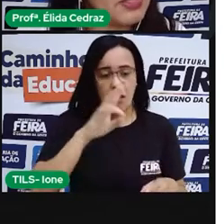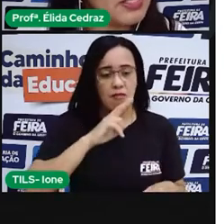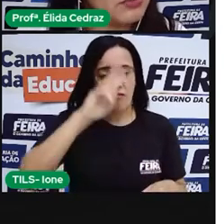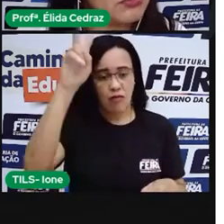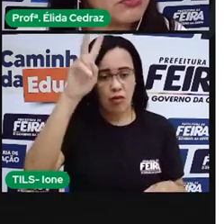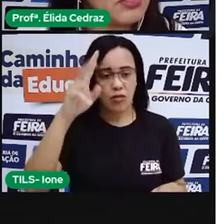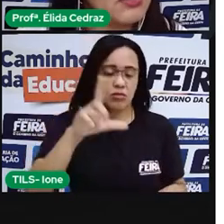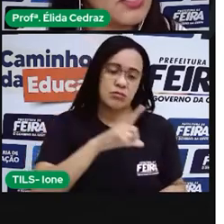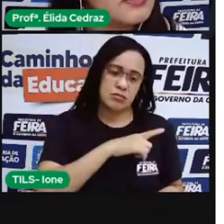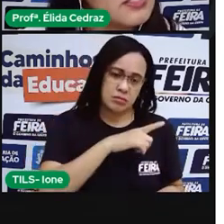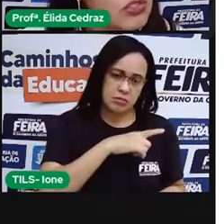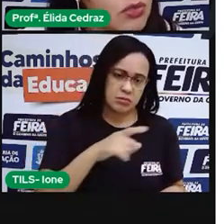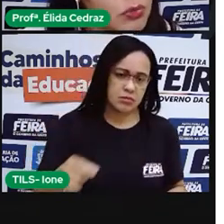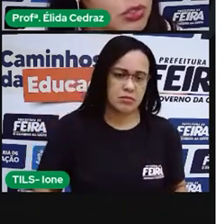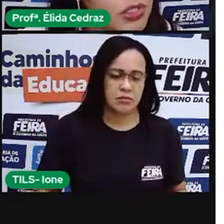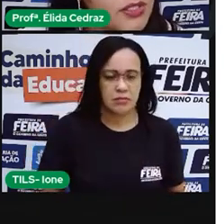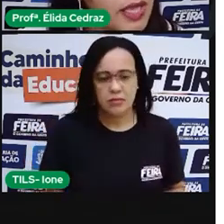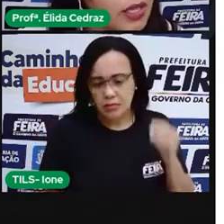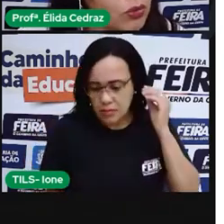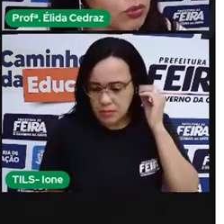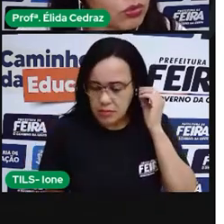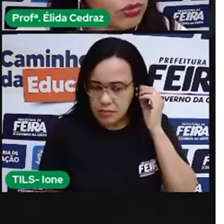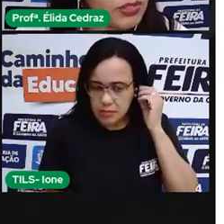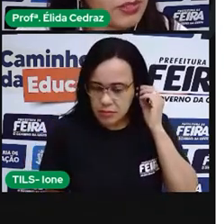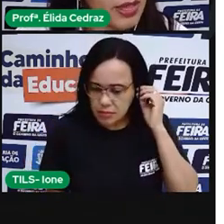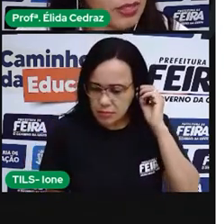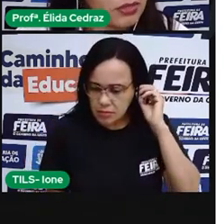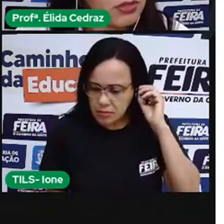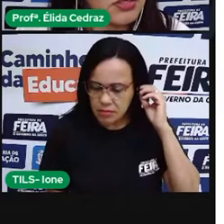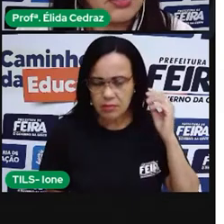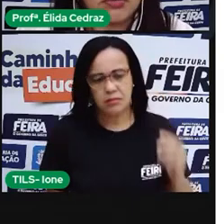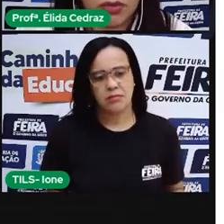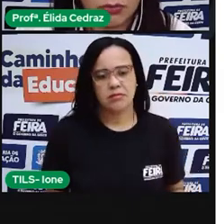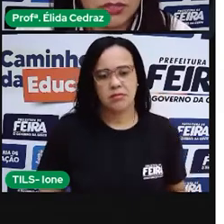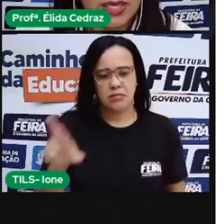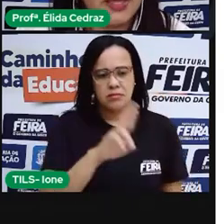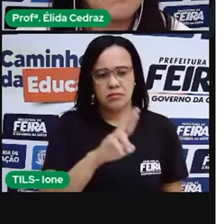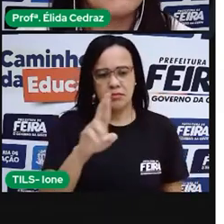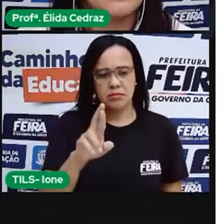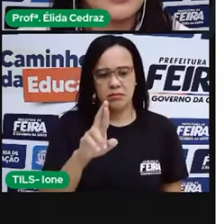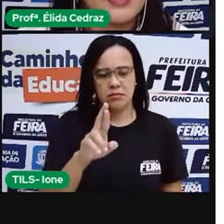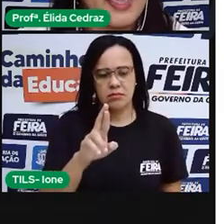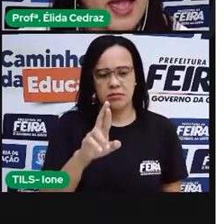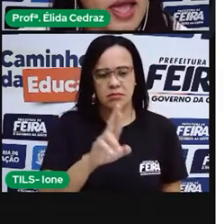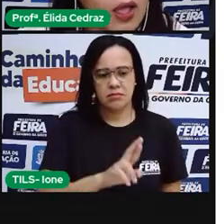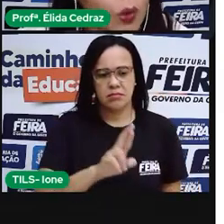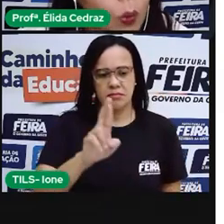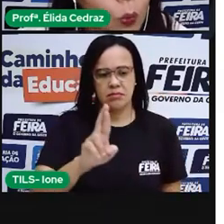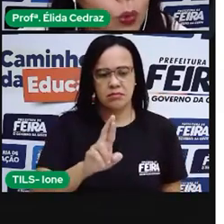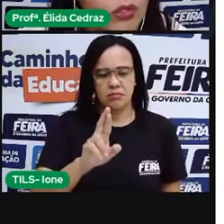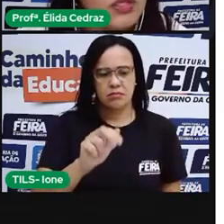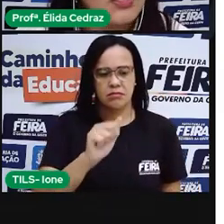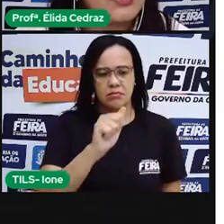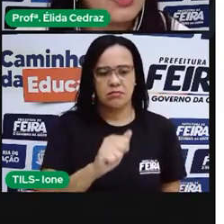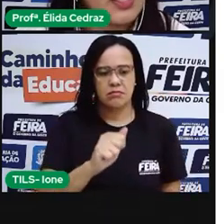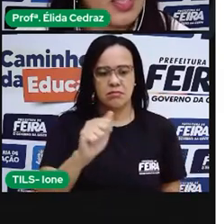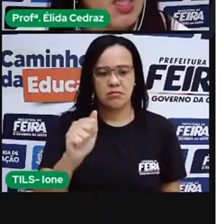esse barulhinho, nós vamos utilizar os dois R's. Vamos ler?